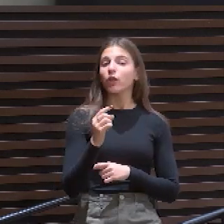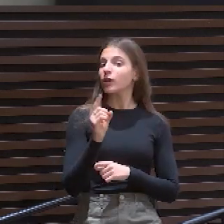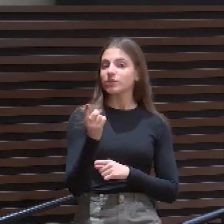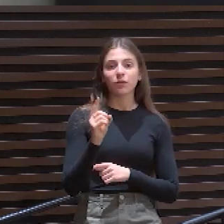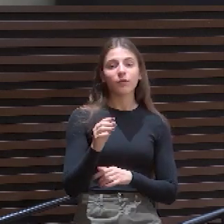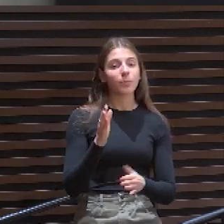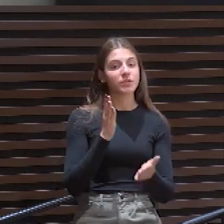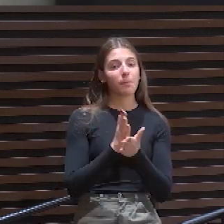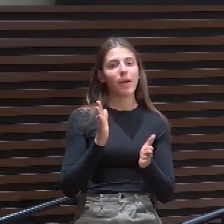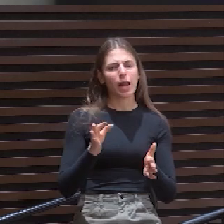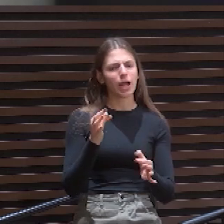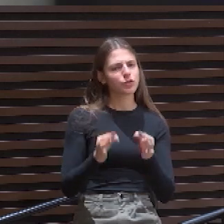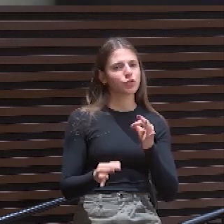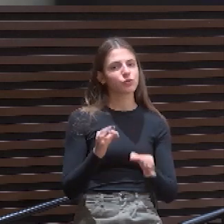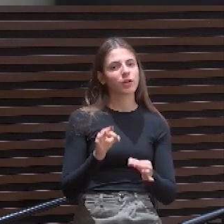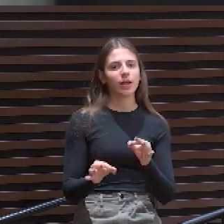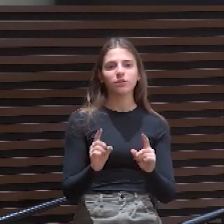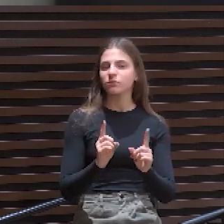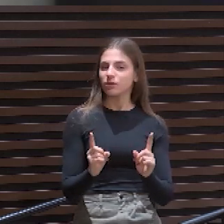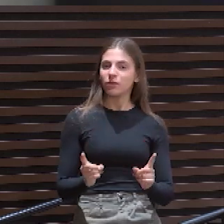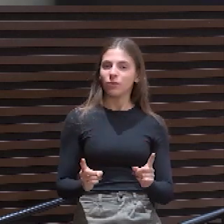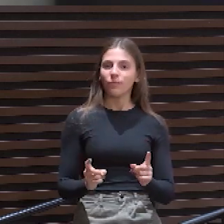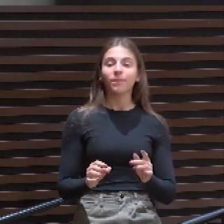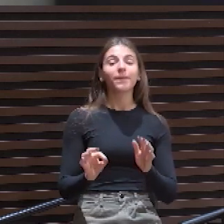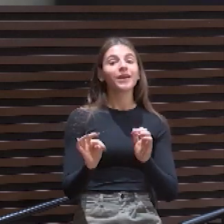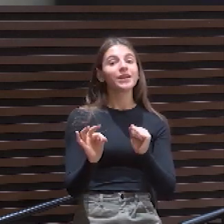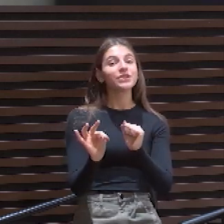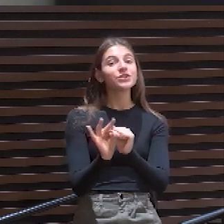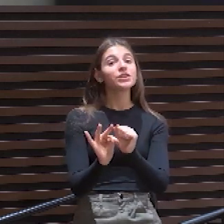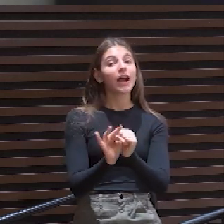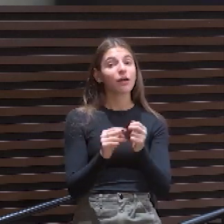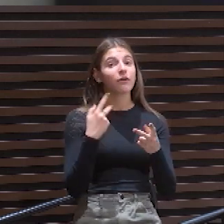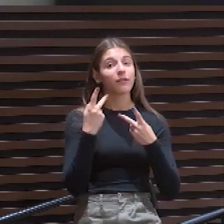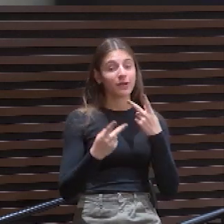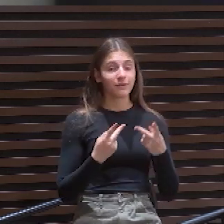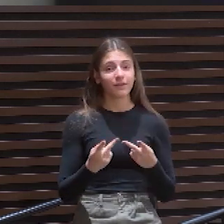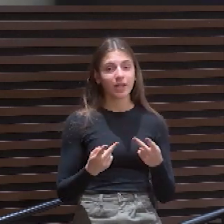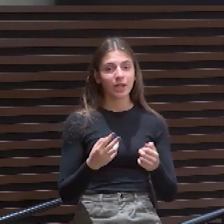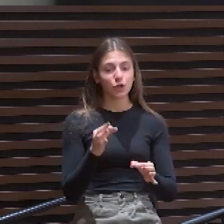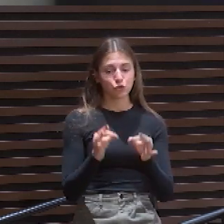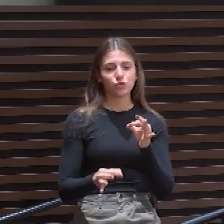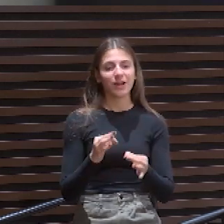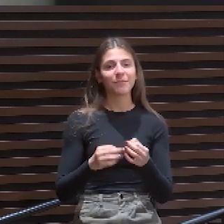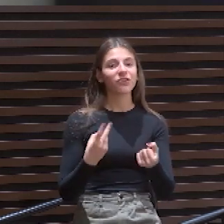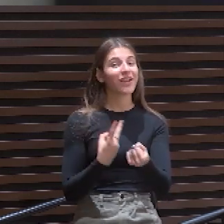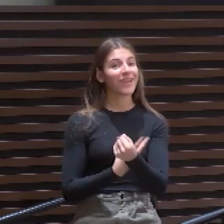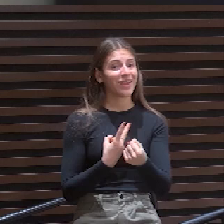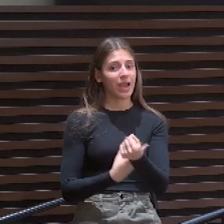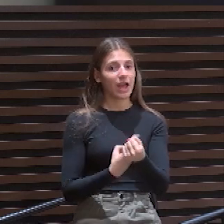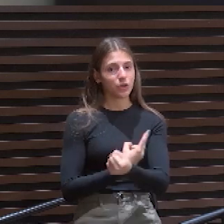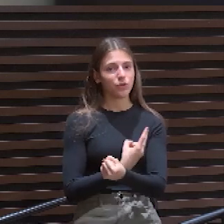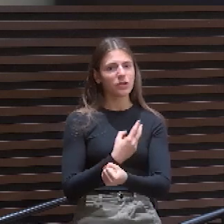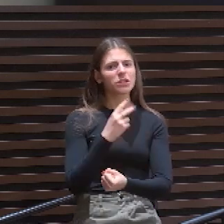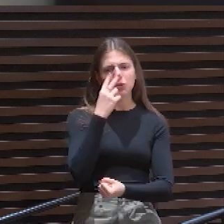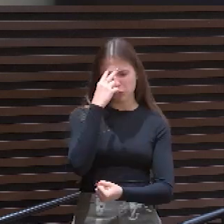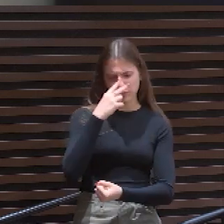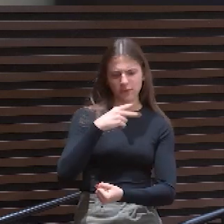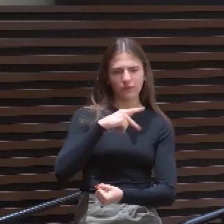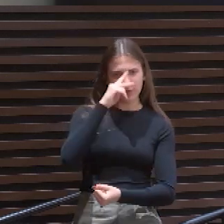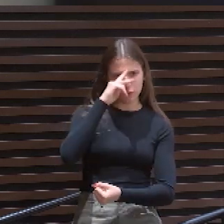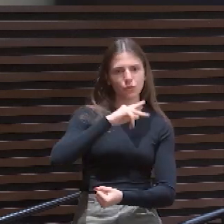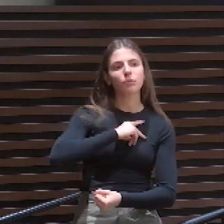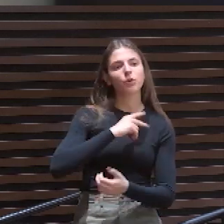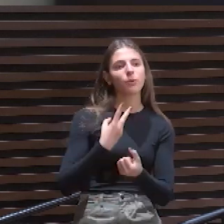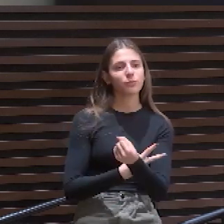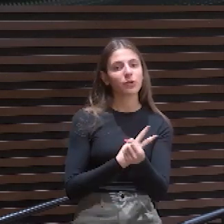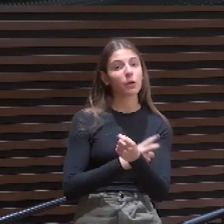situações. Aqui Tiago está falando do julgamento hipócrita. Daquele que eu não vejo o meu erro e fico falando mal do irmão